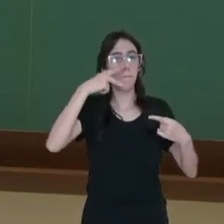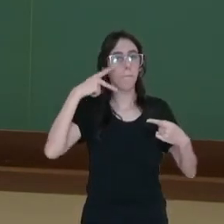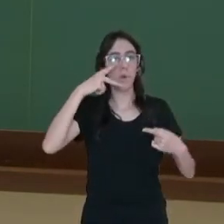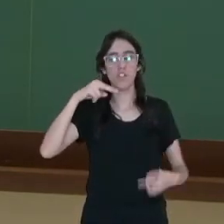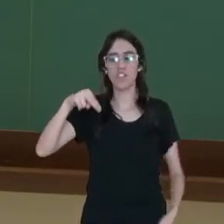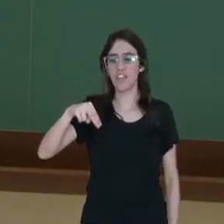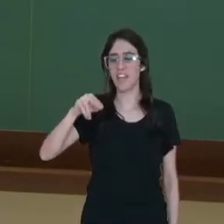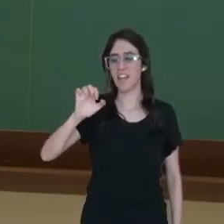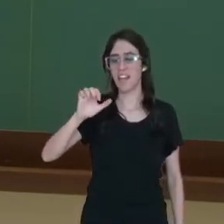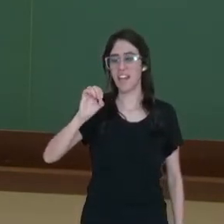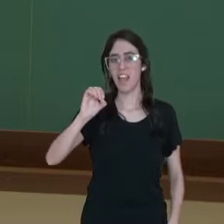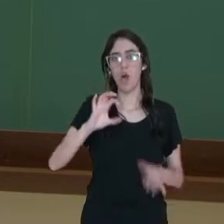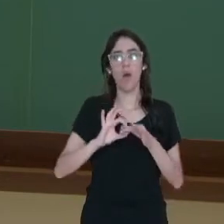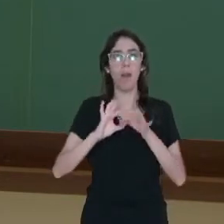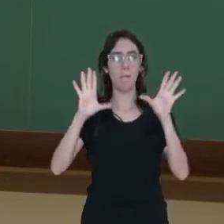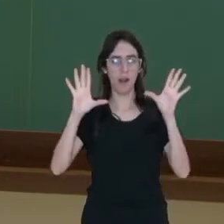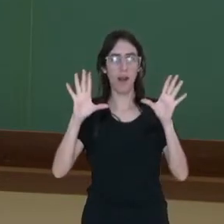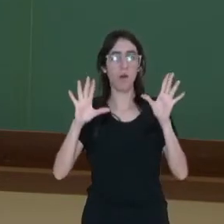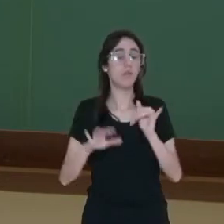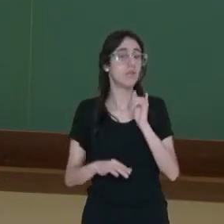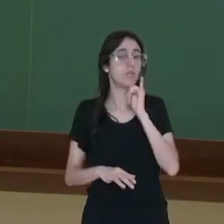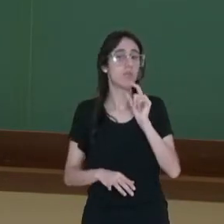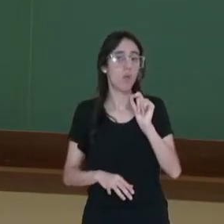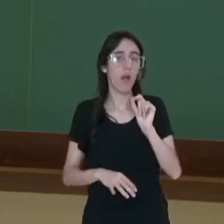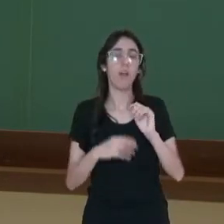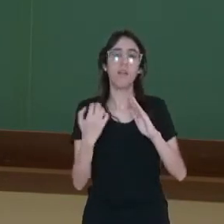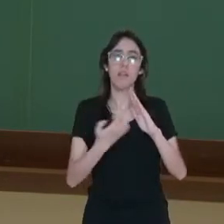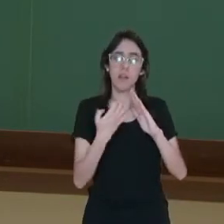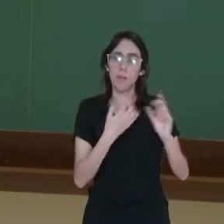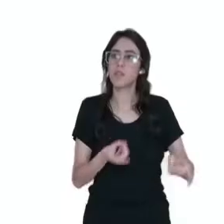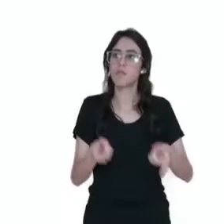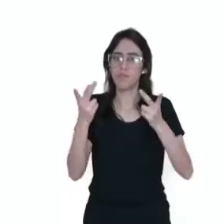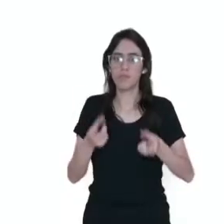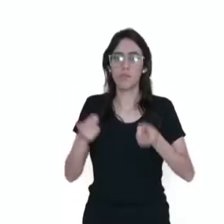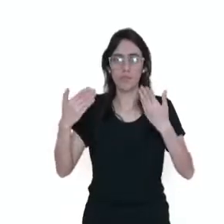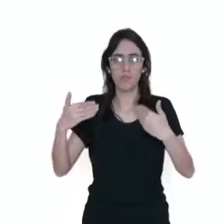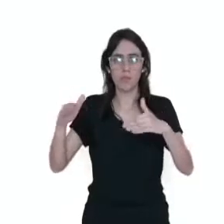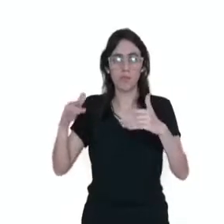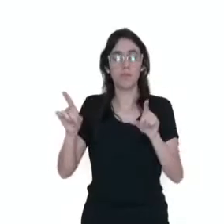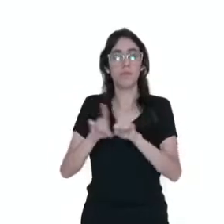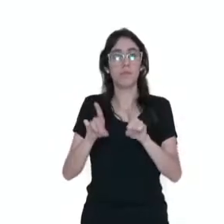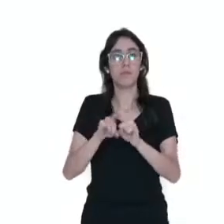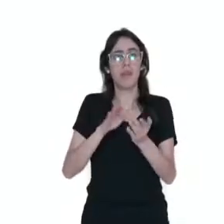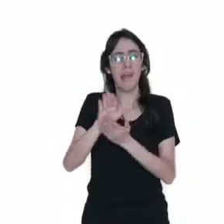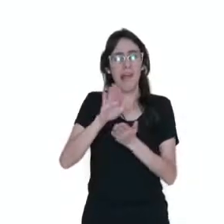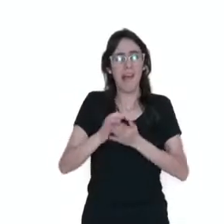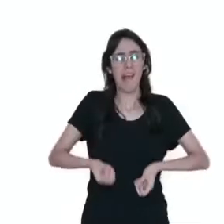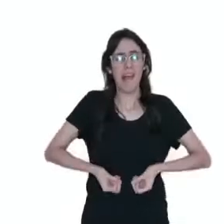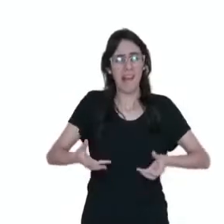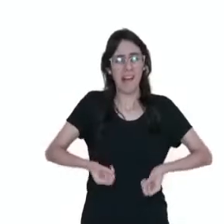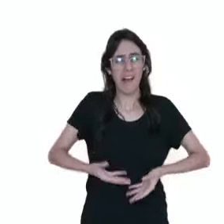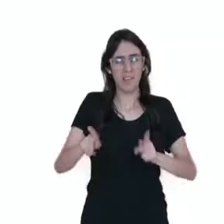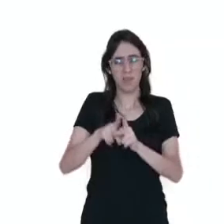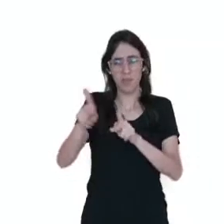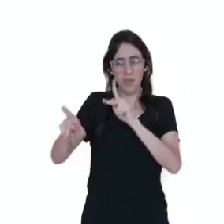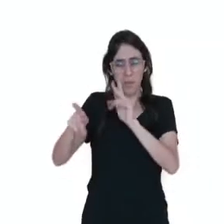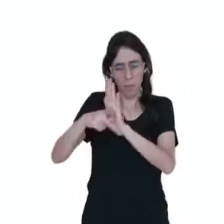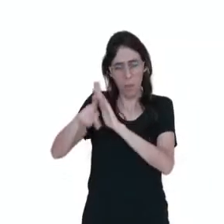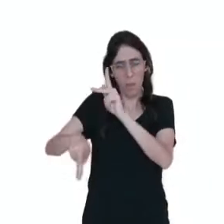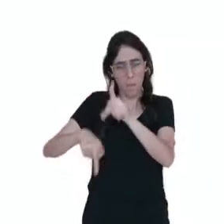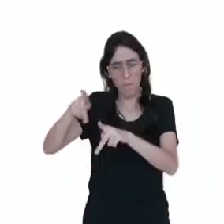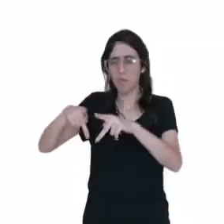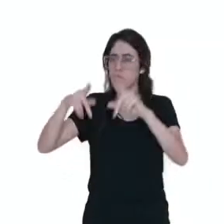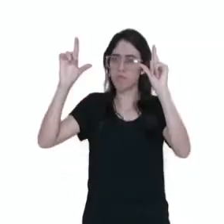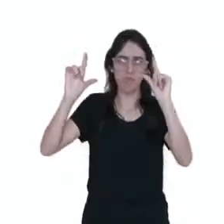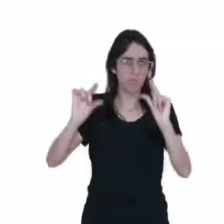neoliberais, como, por exemplo, privatização de empresas do governo, redução de gastos públicos com servidores e com